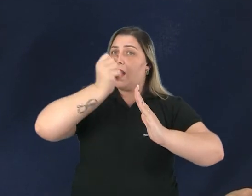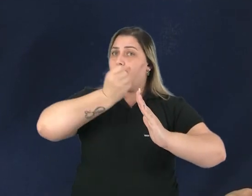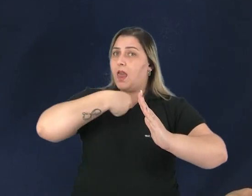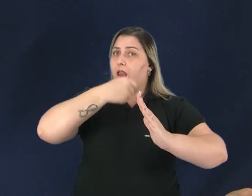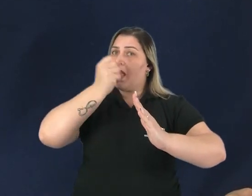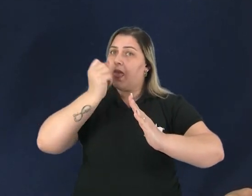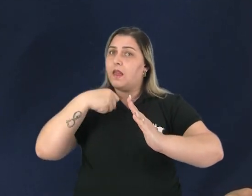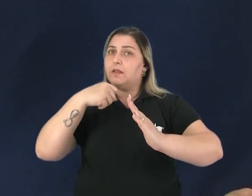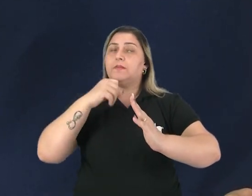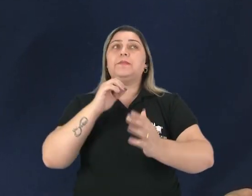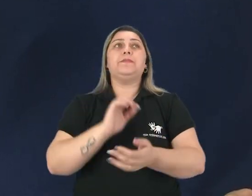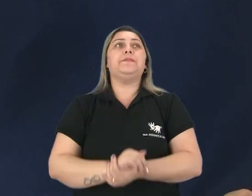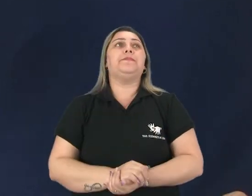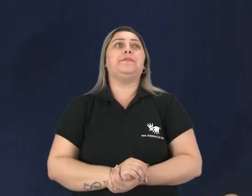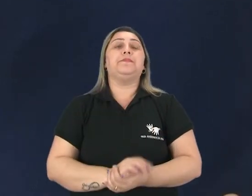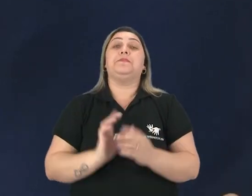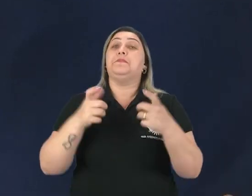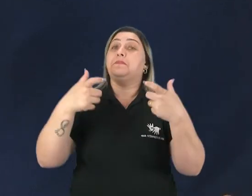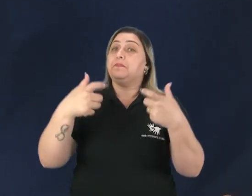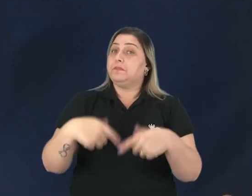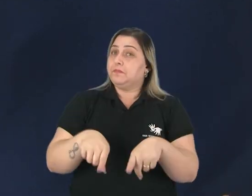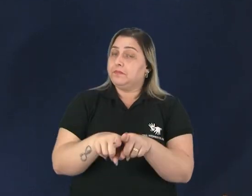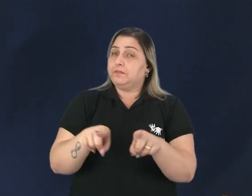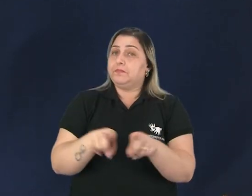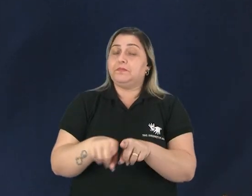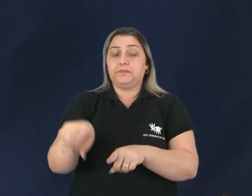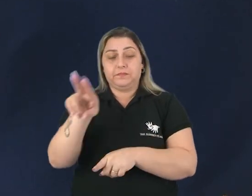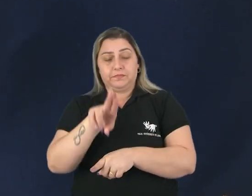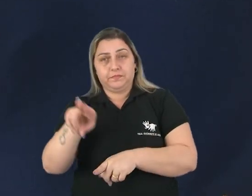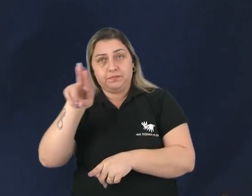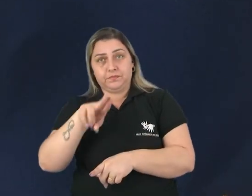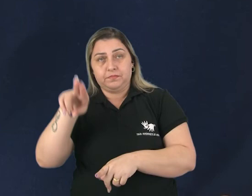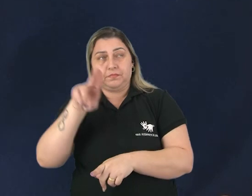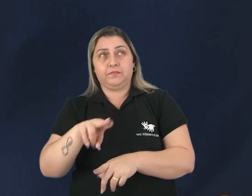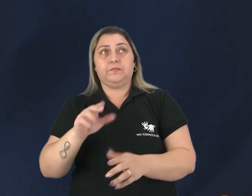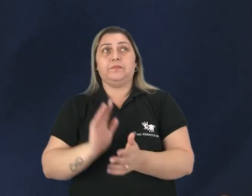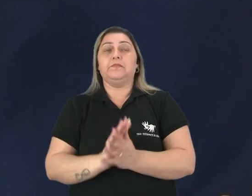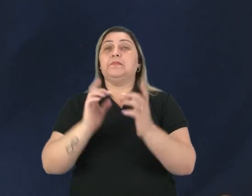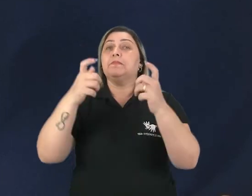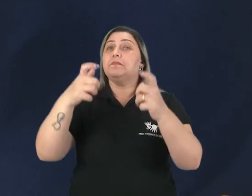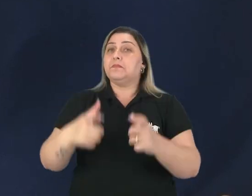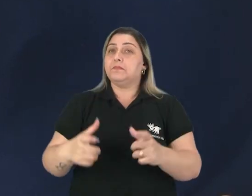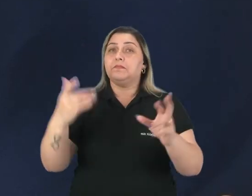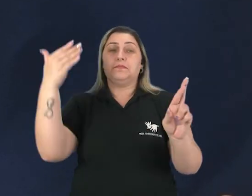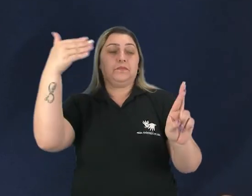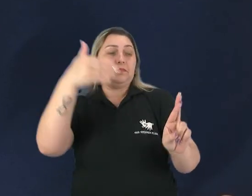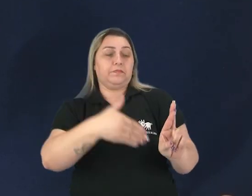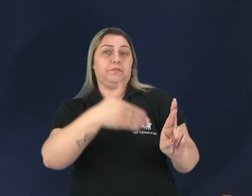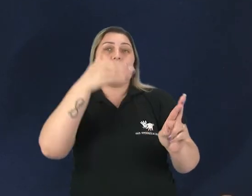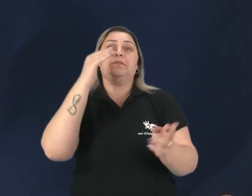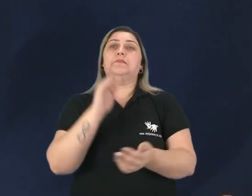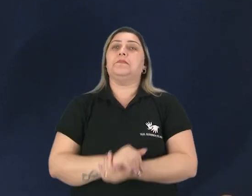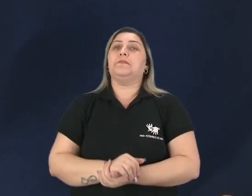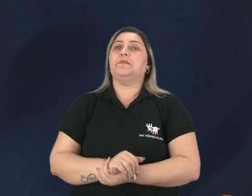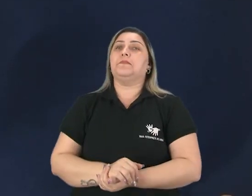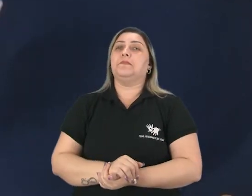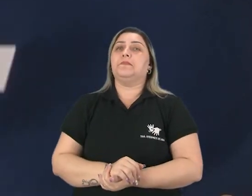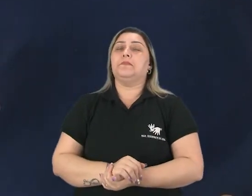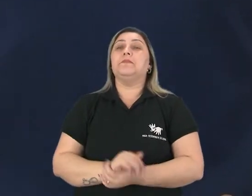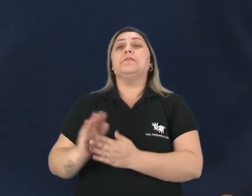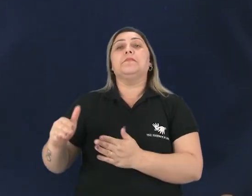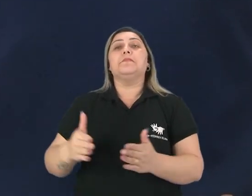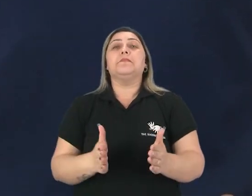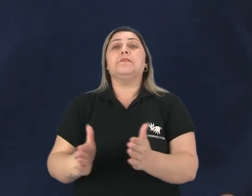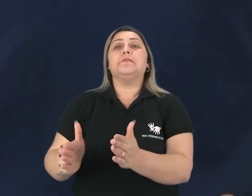Sorveteria. Sorveteria também foi utilizada como ponto de referência em um dos